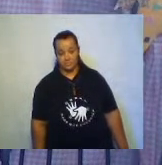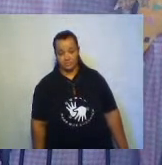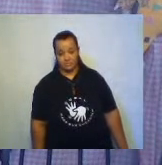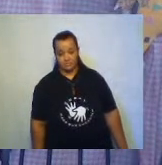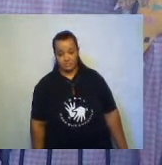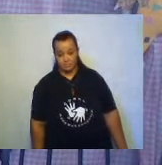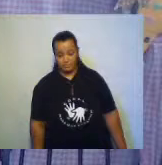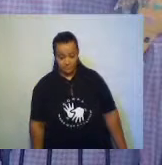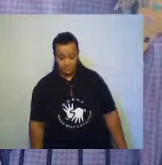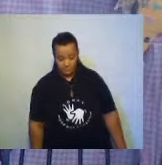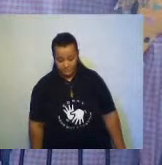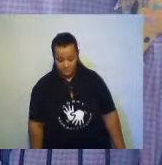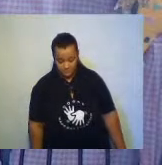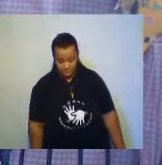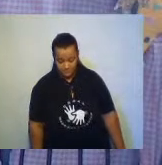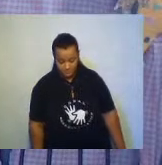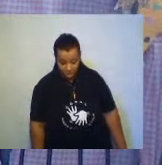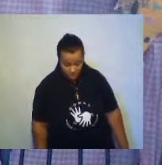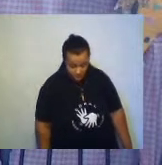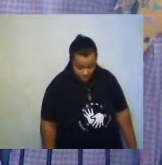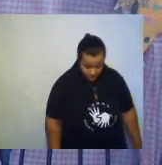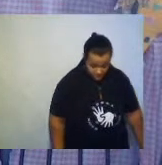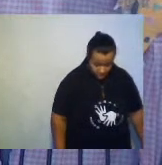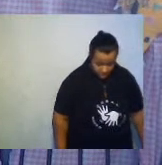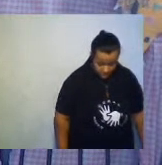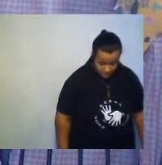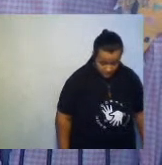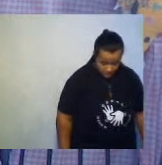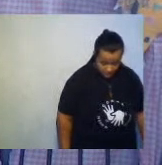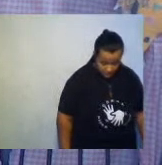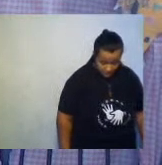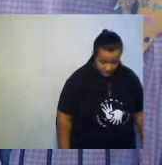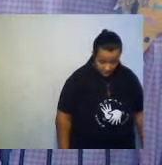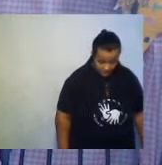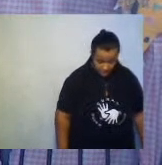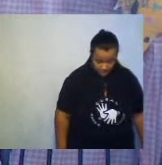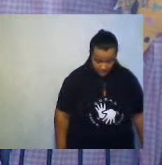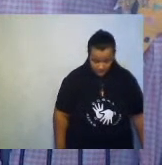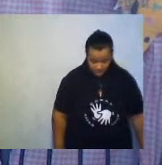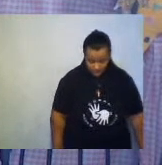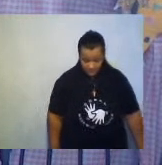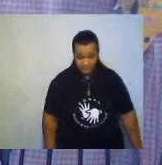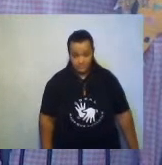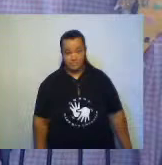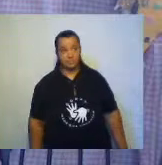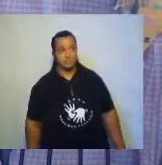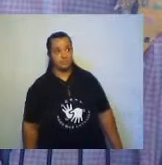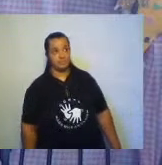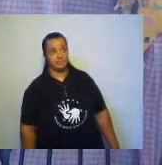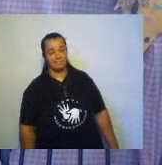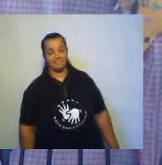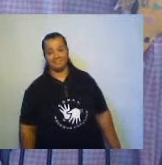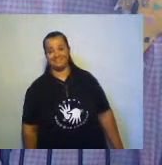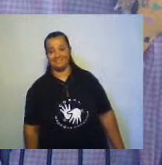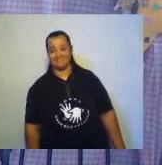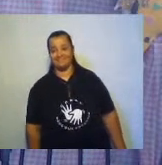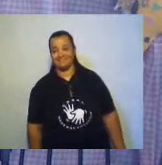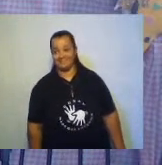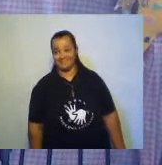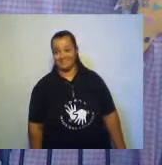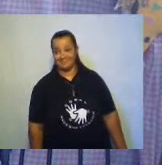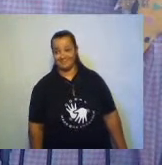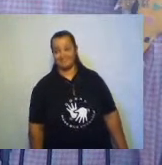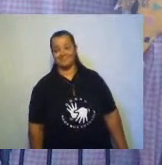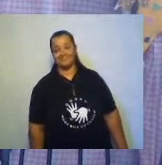um salve para toda a família Maia Oliveira que está curtindo aí comigo. Um beijo para o meu filhão Davi, que está vendo a mamãe na TV, né, Davi?